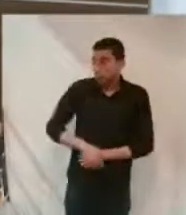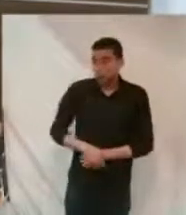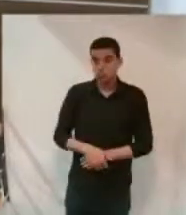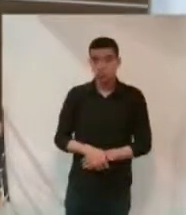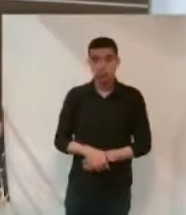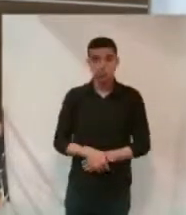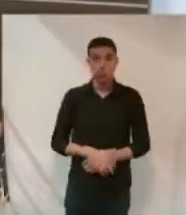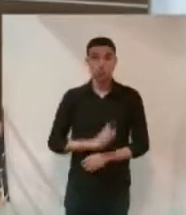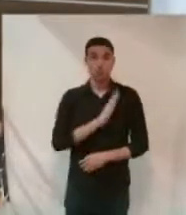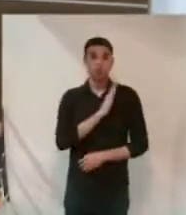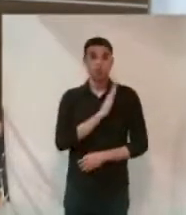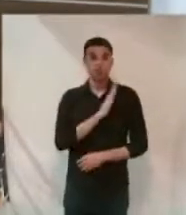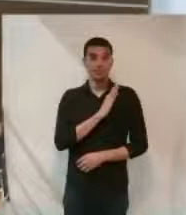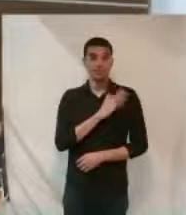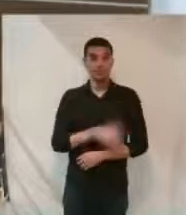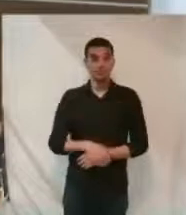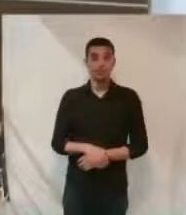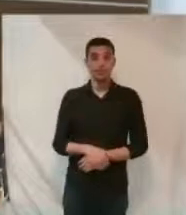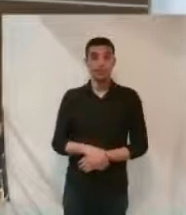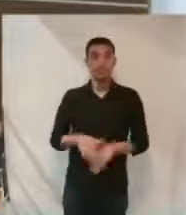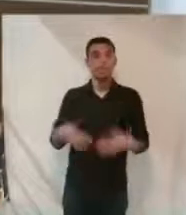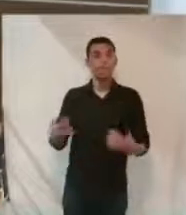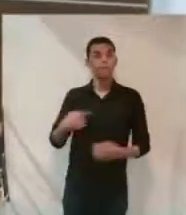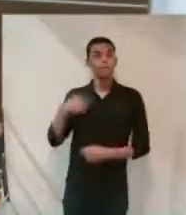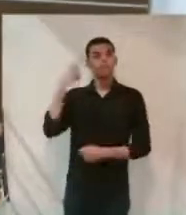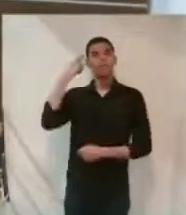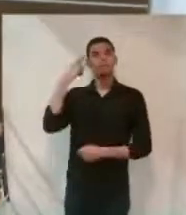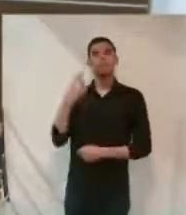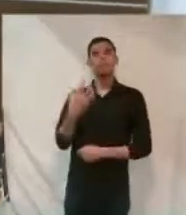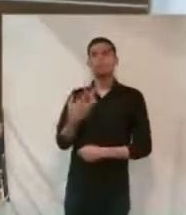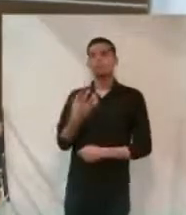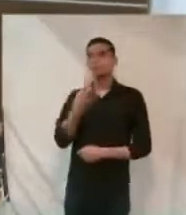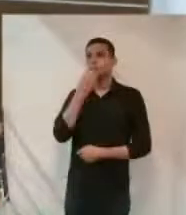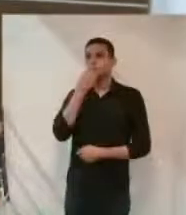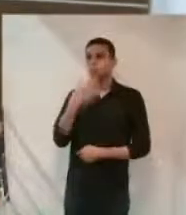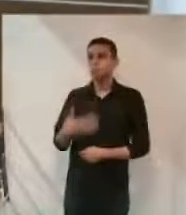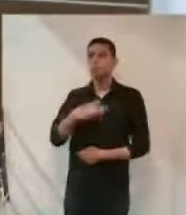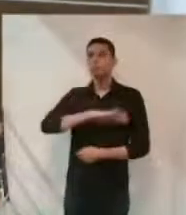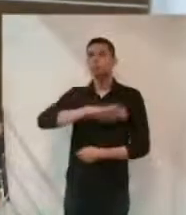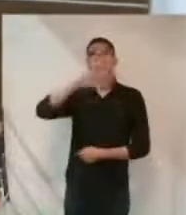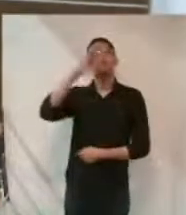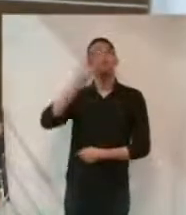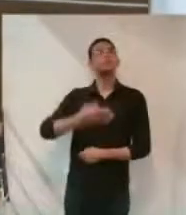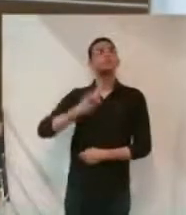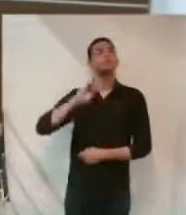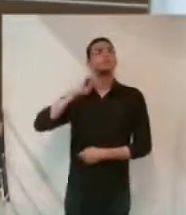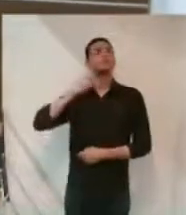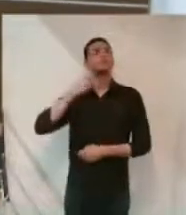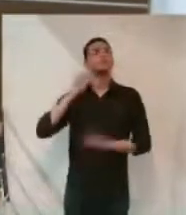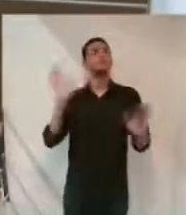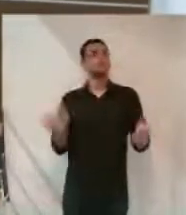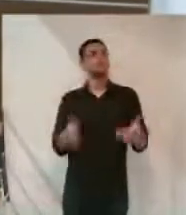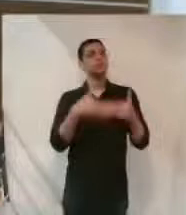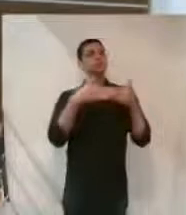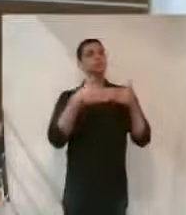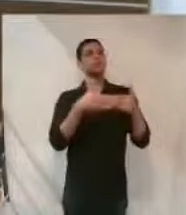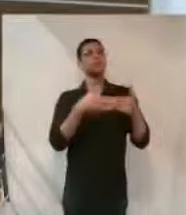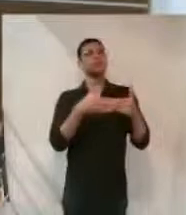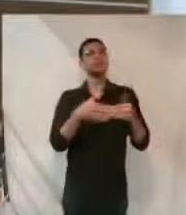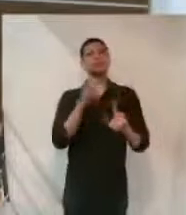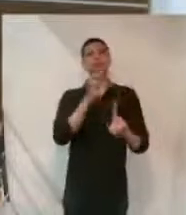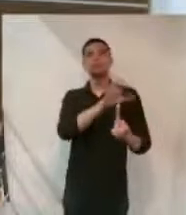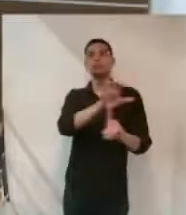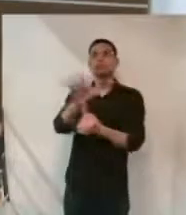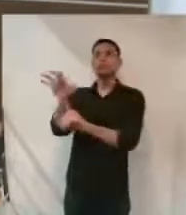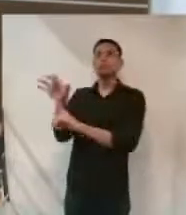De bom, né? Quer dizer, o alcance social e de saúde pública foi gigante com essa eliminação. Imagina a gente conseguindo